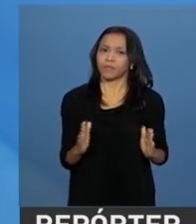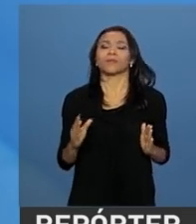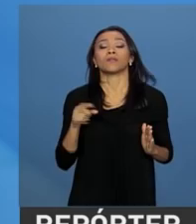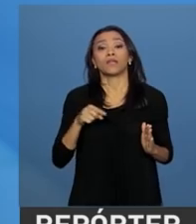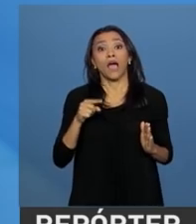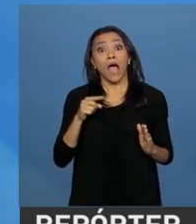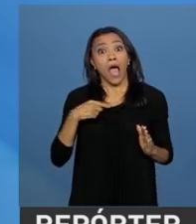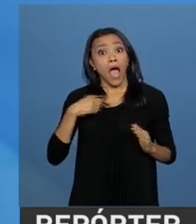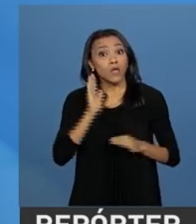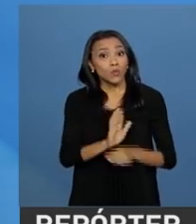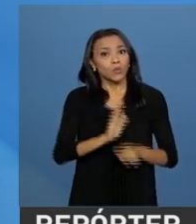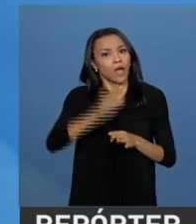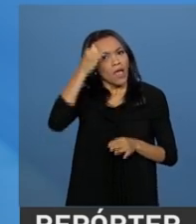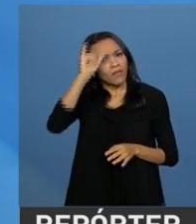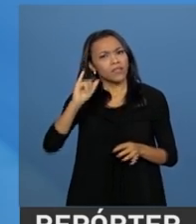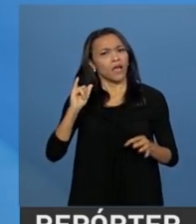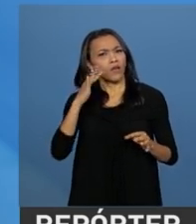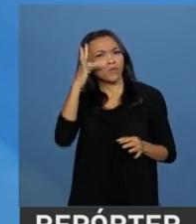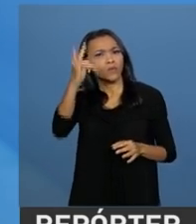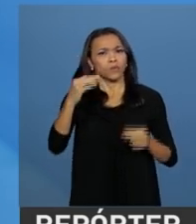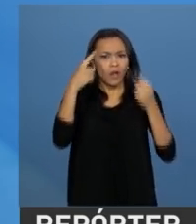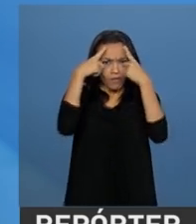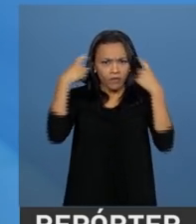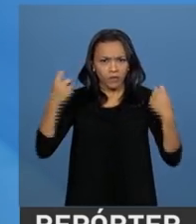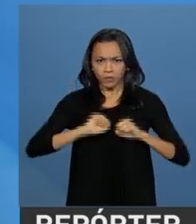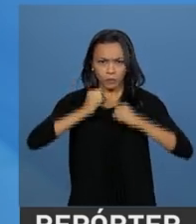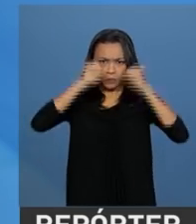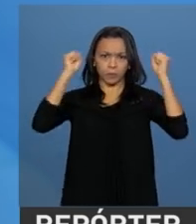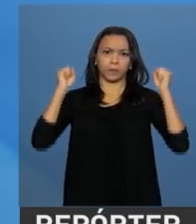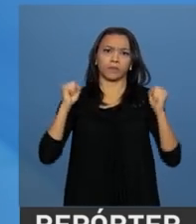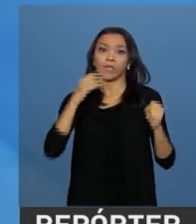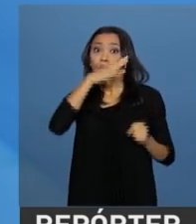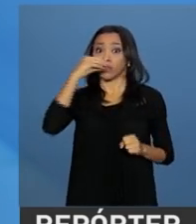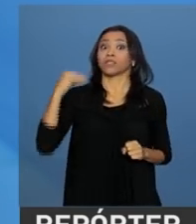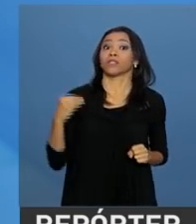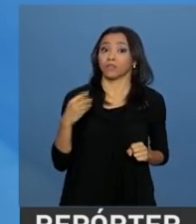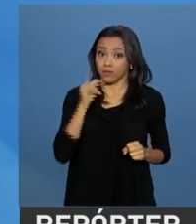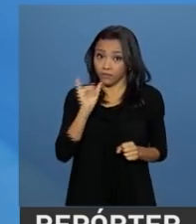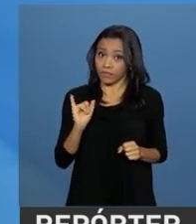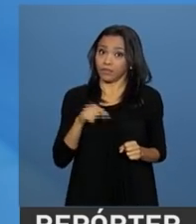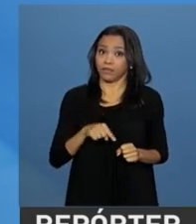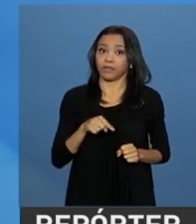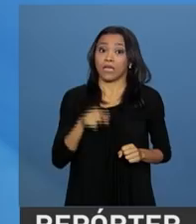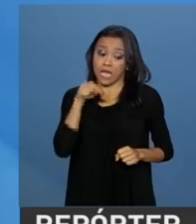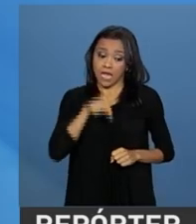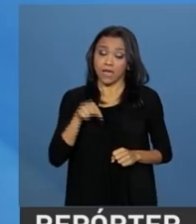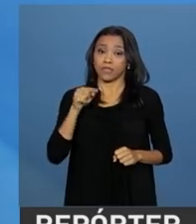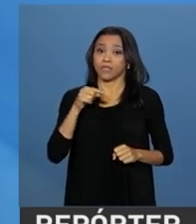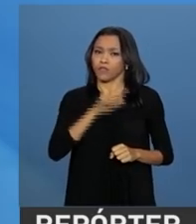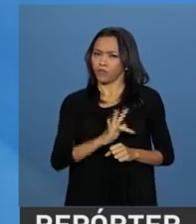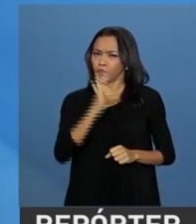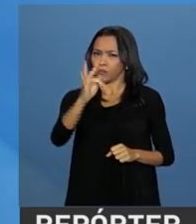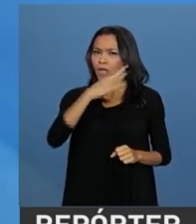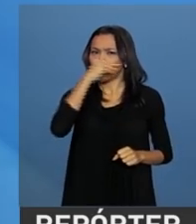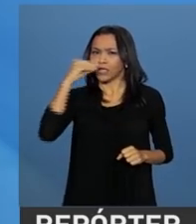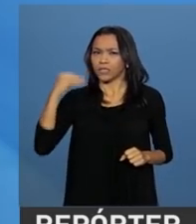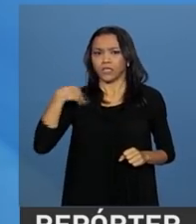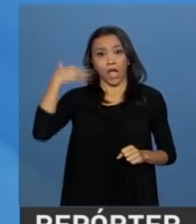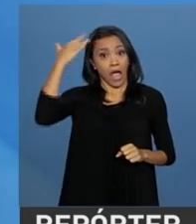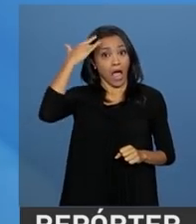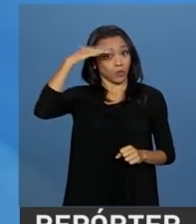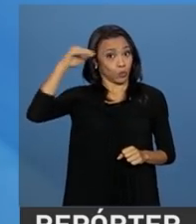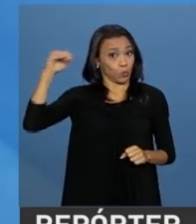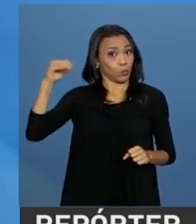comportamento agressivo e violento na adolescência. Dessa forma, esse adolescente se tornará um adulto